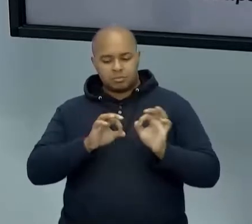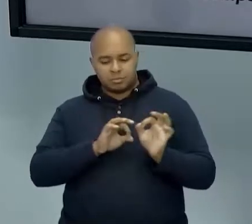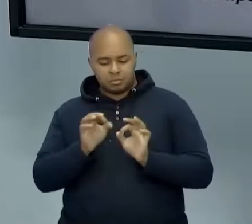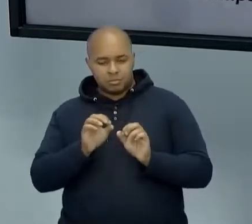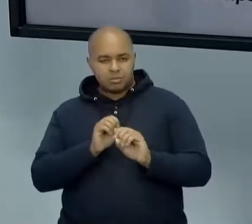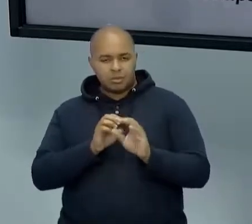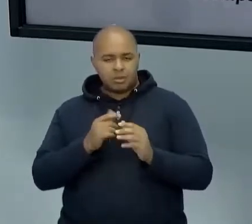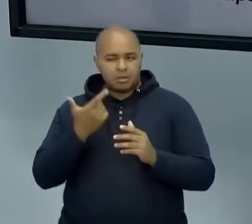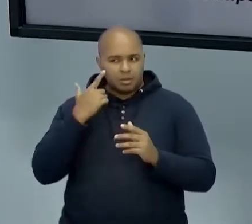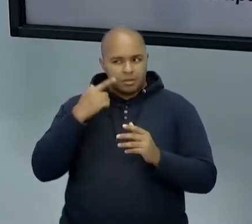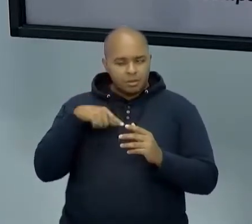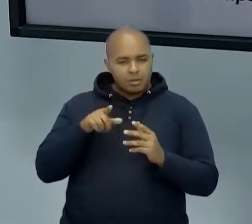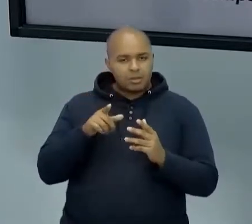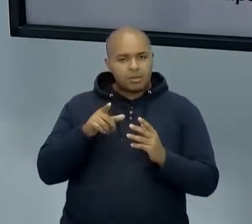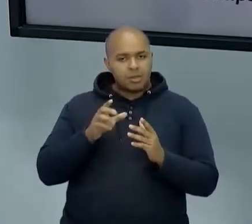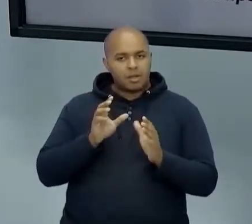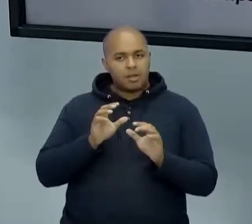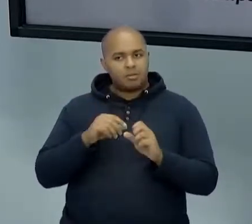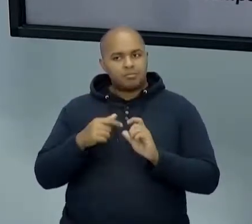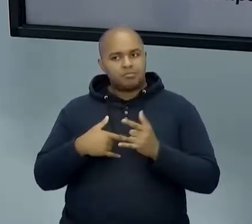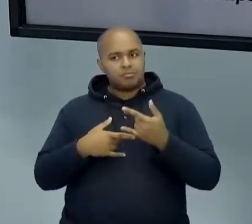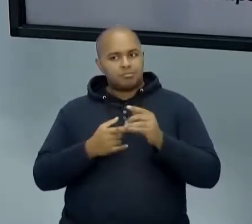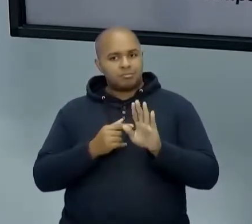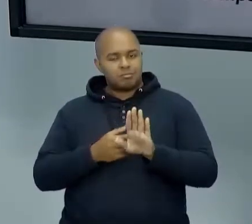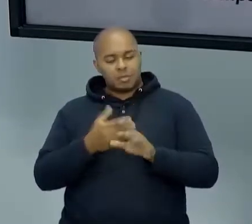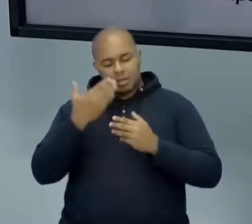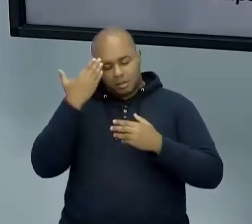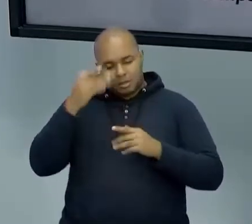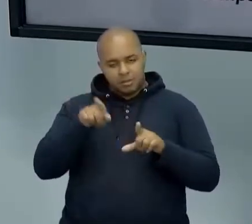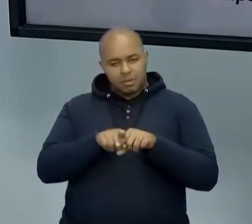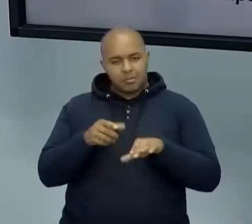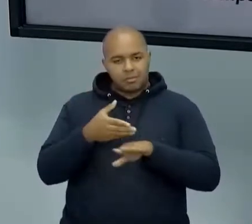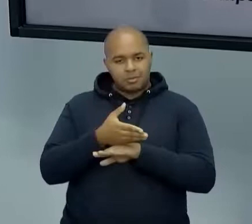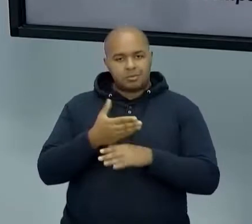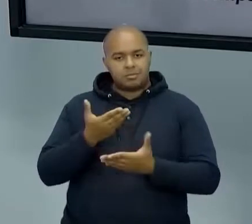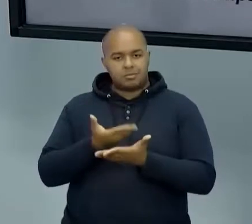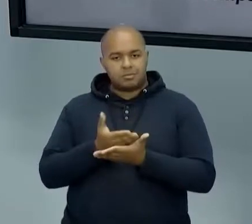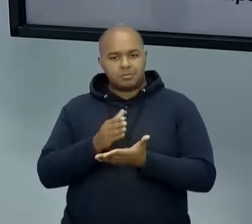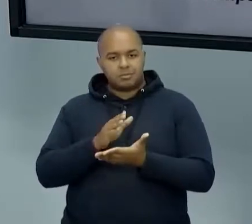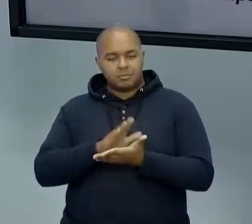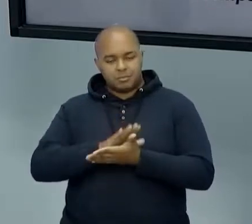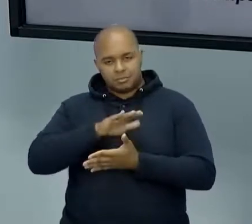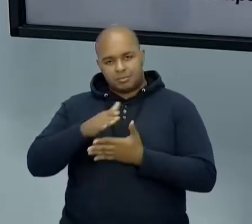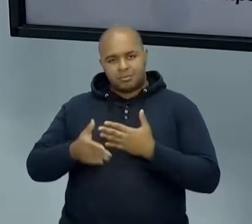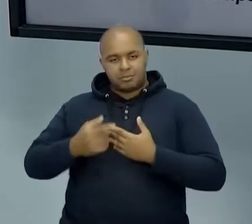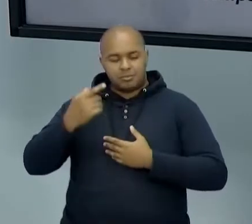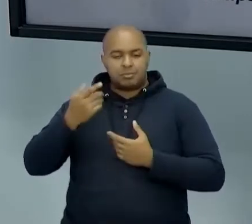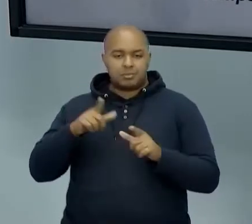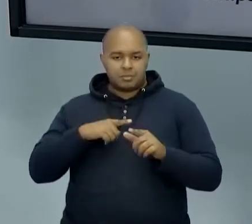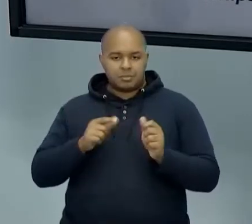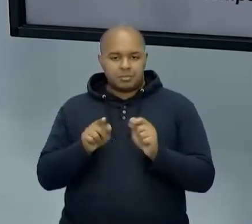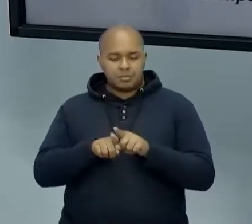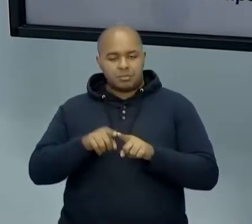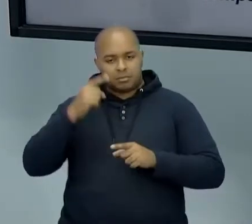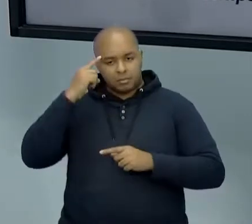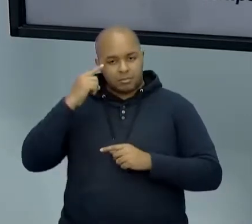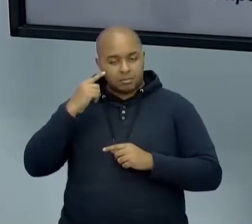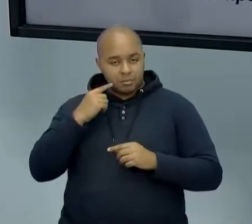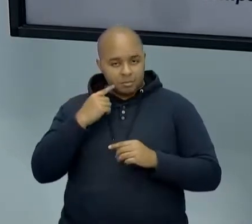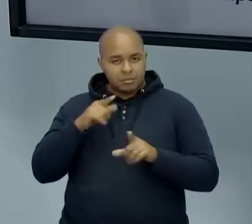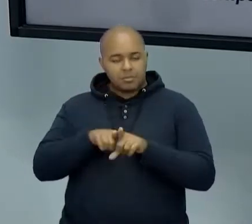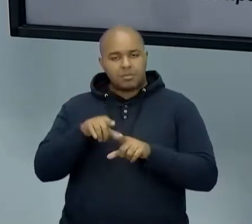essa aula acontecer para vocês aí em casa. Agradeço também a participação do pessoal de Libras. Hoje nós vamos contar com o Marco